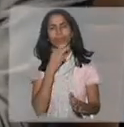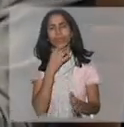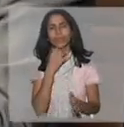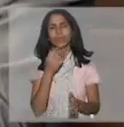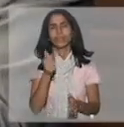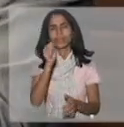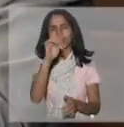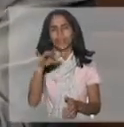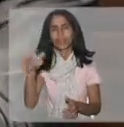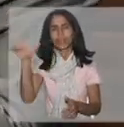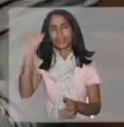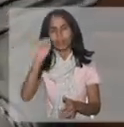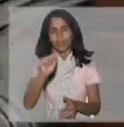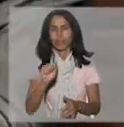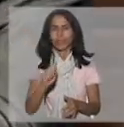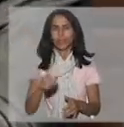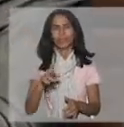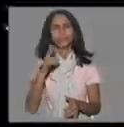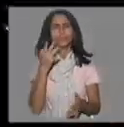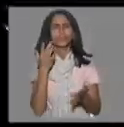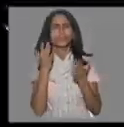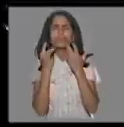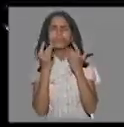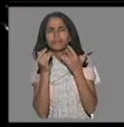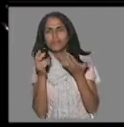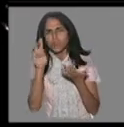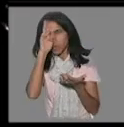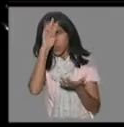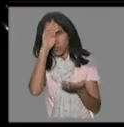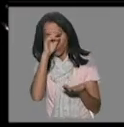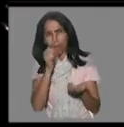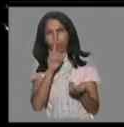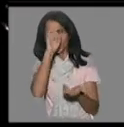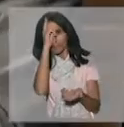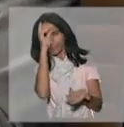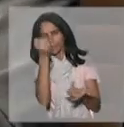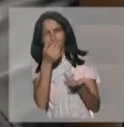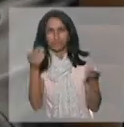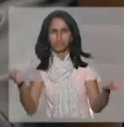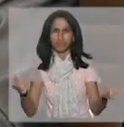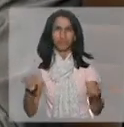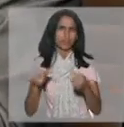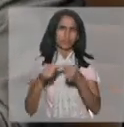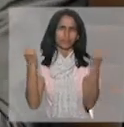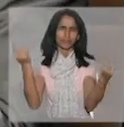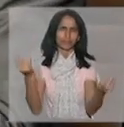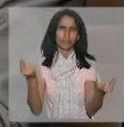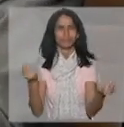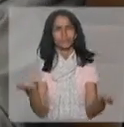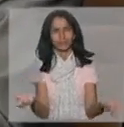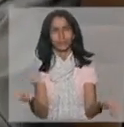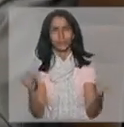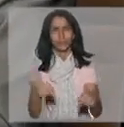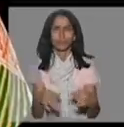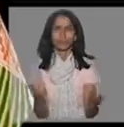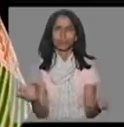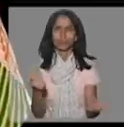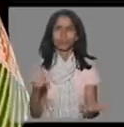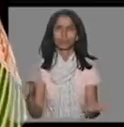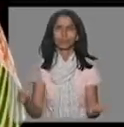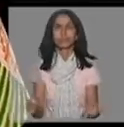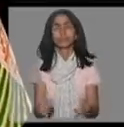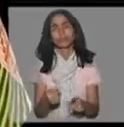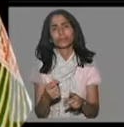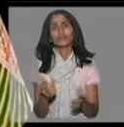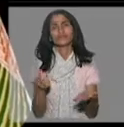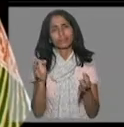África muito folclorizada também, né? Que não condiz com a realidade do que é a África hoje, né? As Áfricas hoje, né? Exatamente, porque quando eu